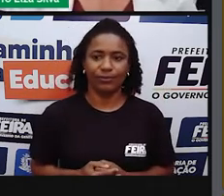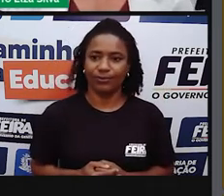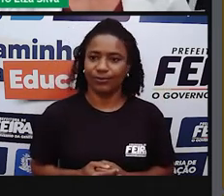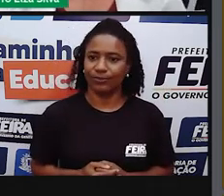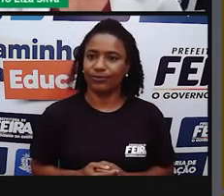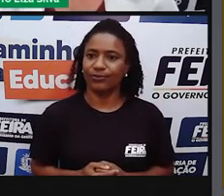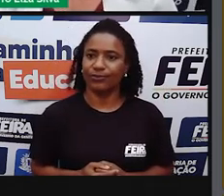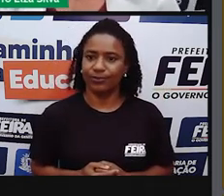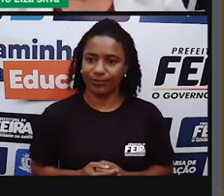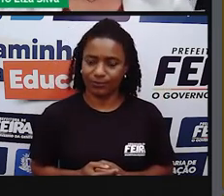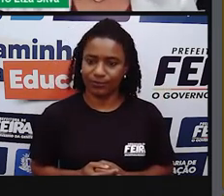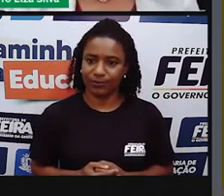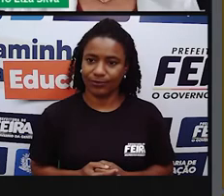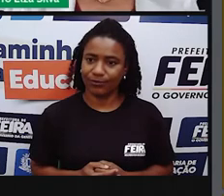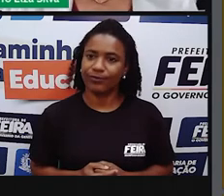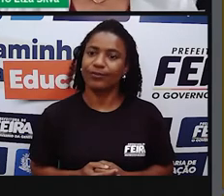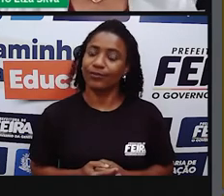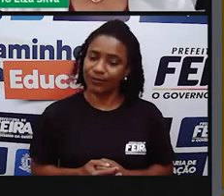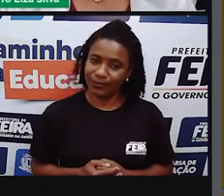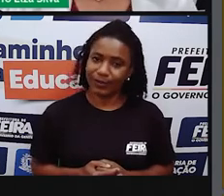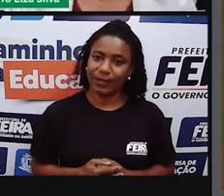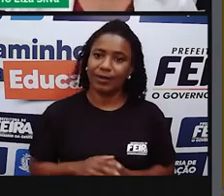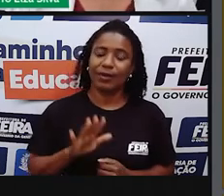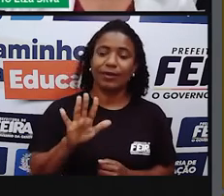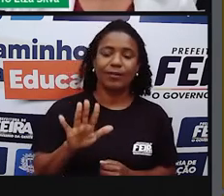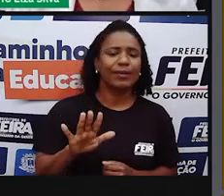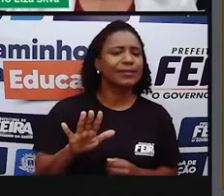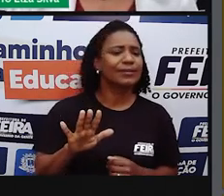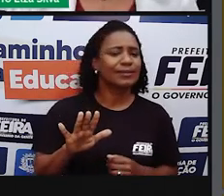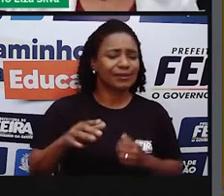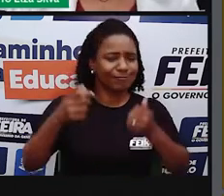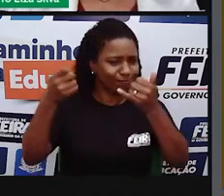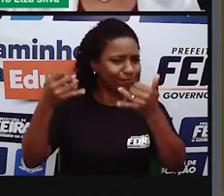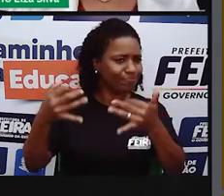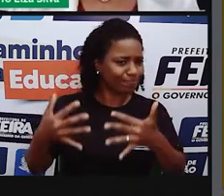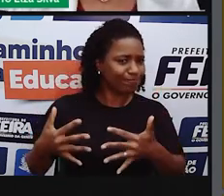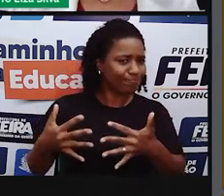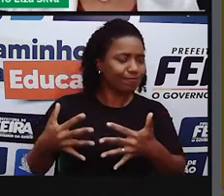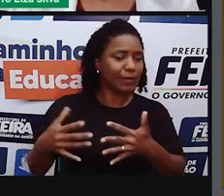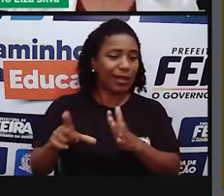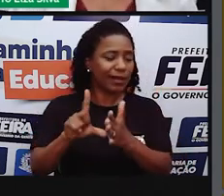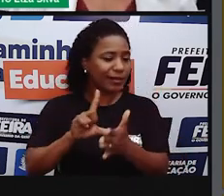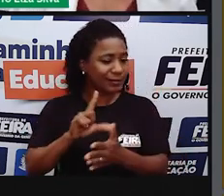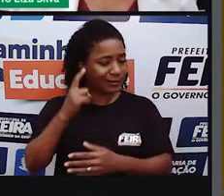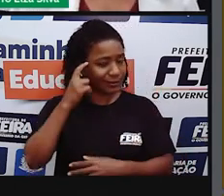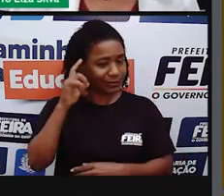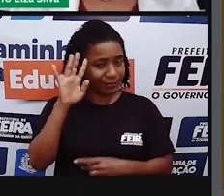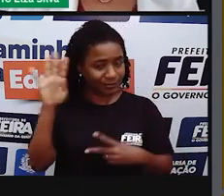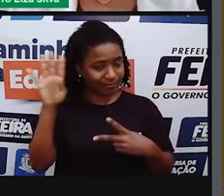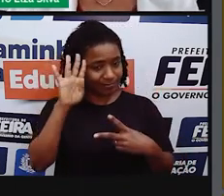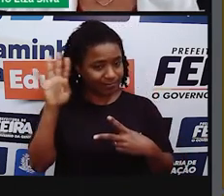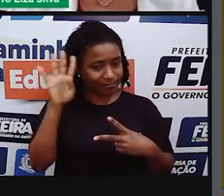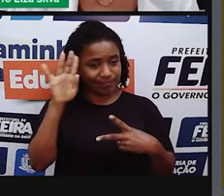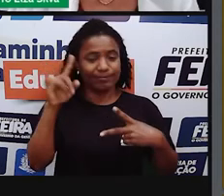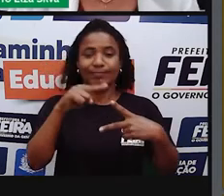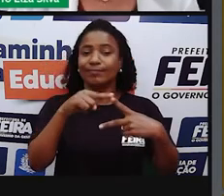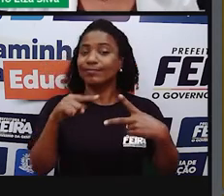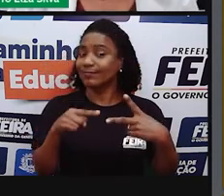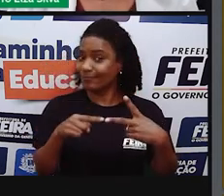Antes de começarmos a discutir um pouco mais sobre o tema da aula de hoje, vamos fazer uma reflexão a partir desses dois